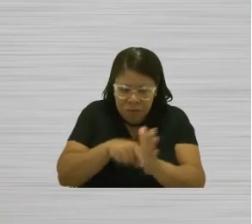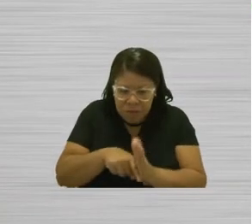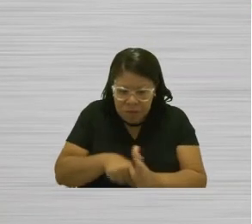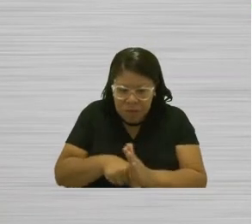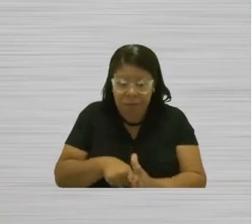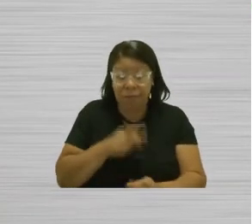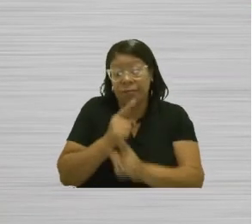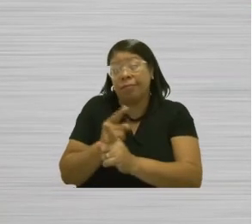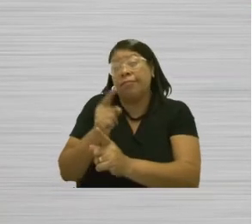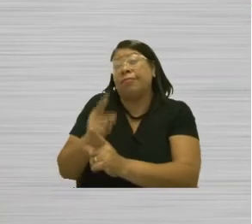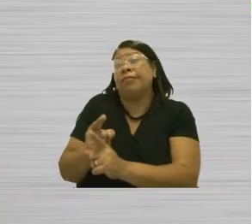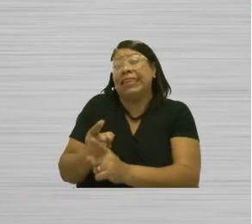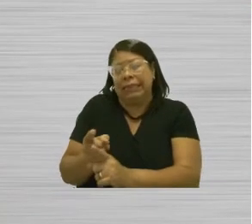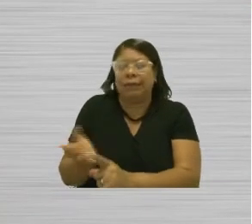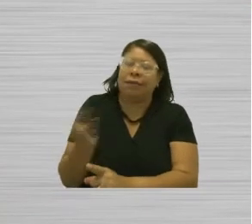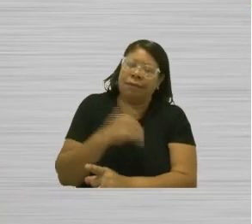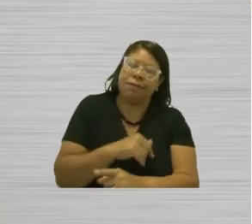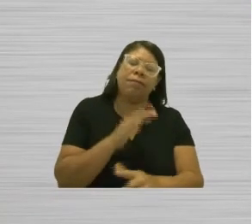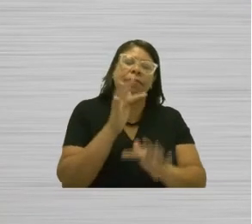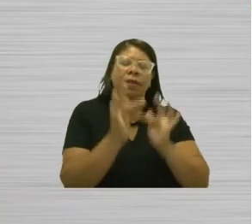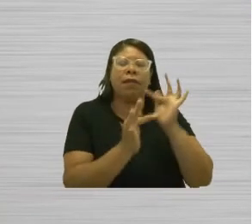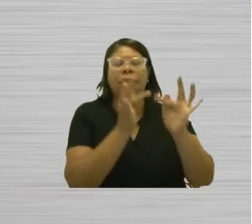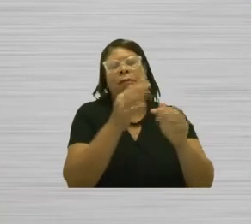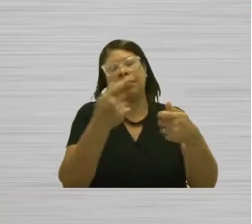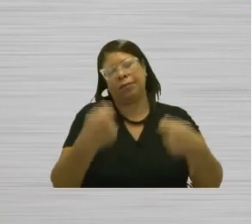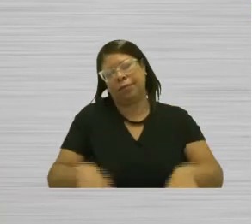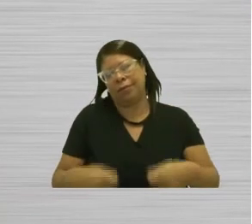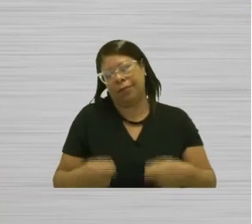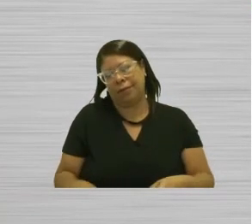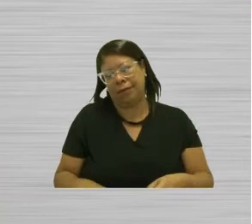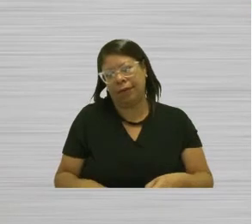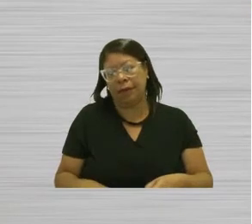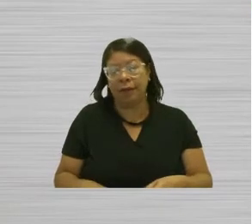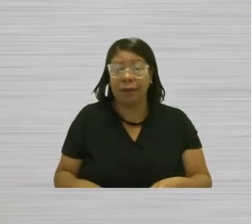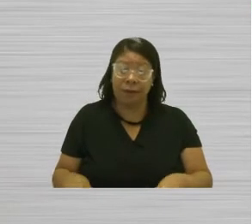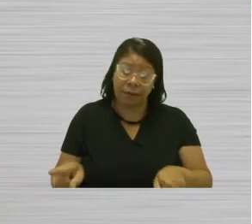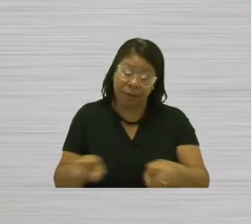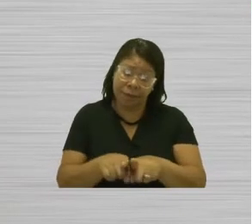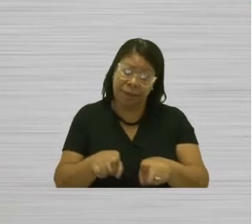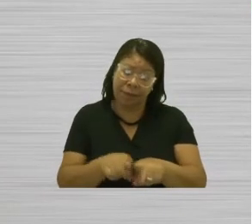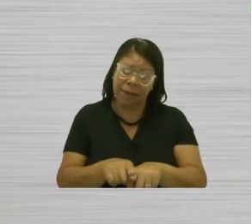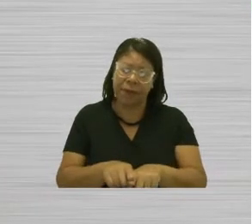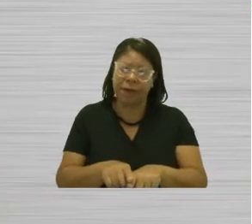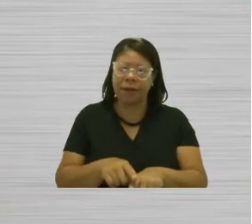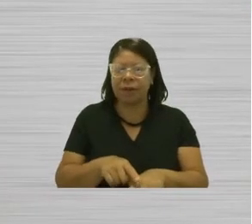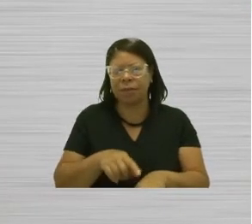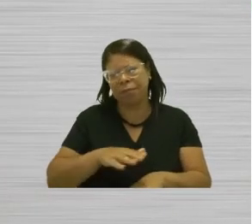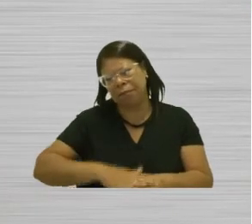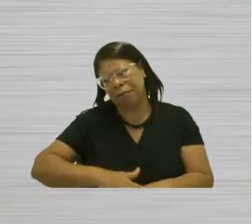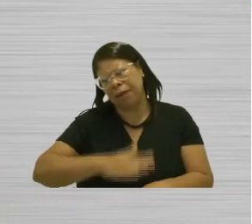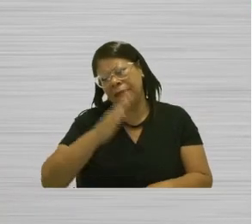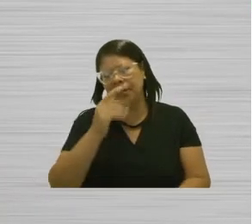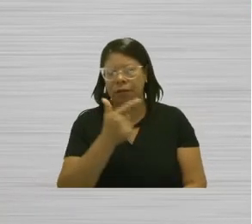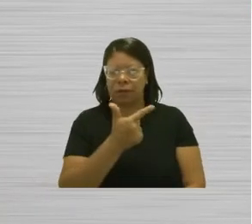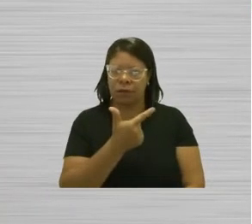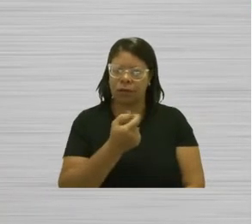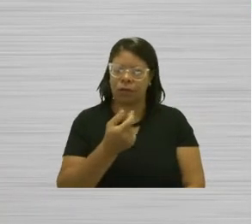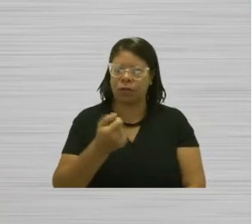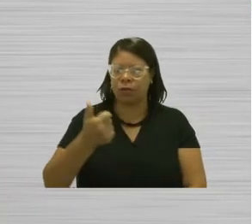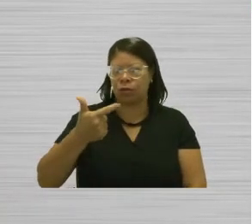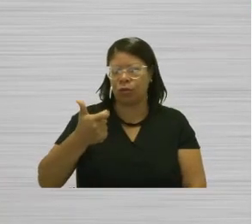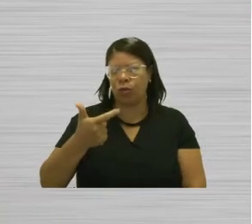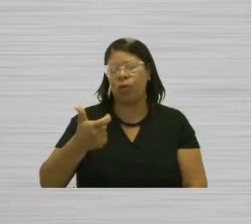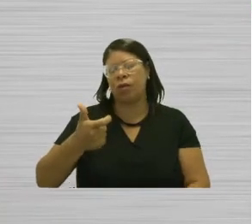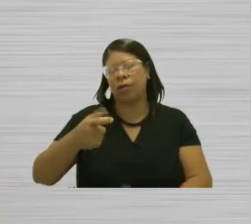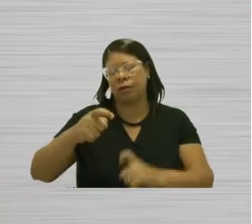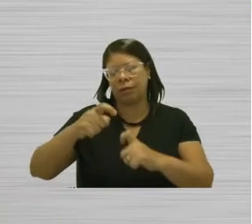que puderam iniciar o tratamento. Além disso, mais de 212 pacientes, uma média